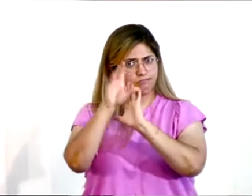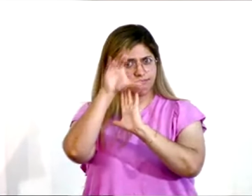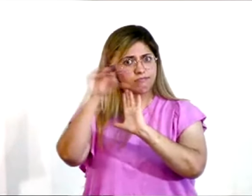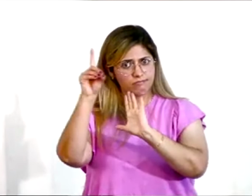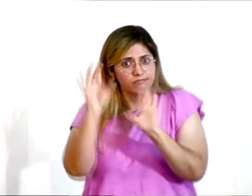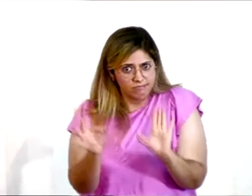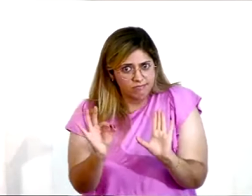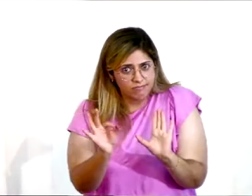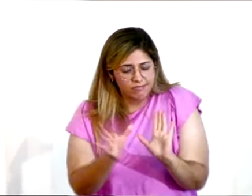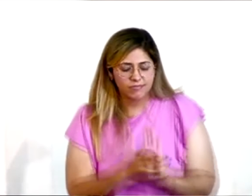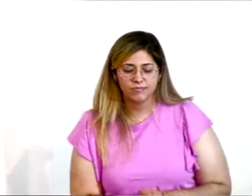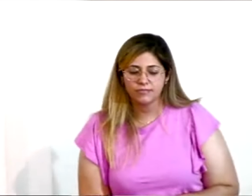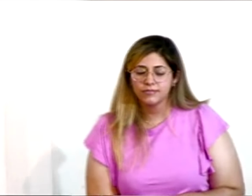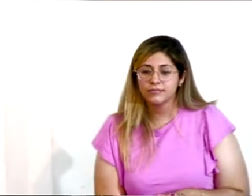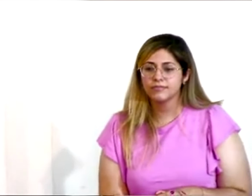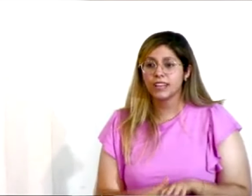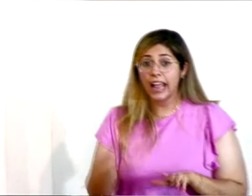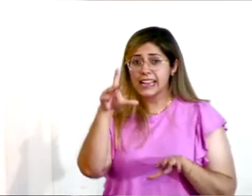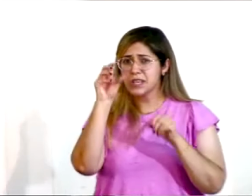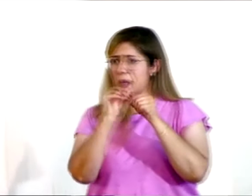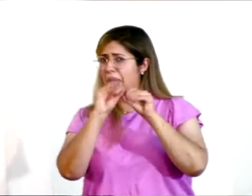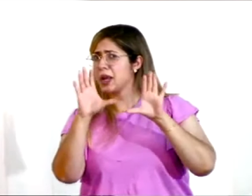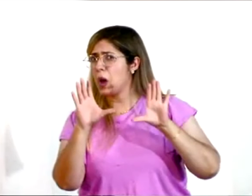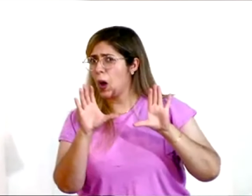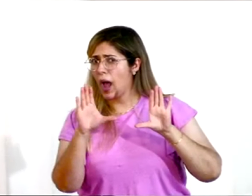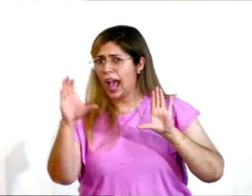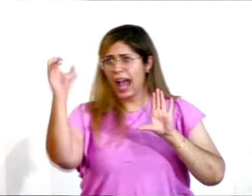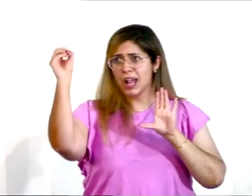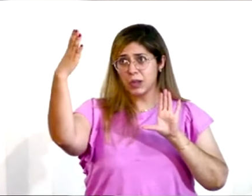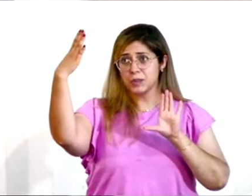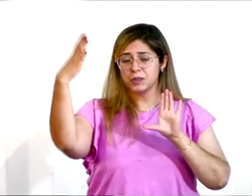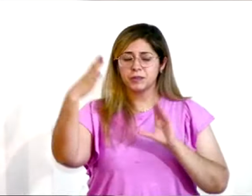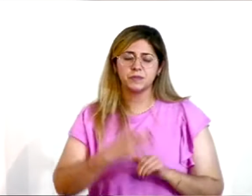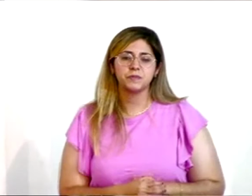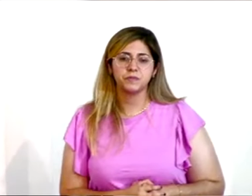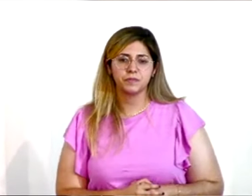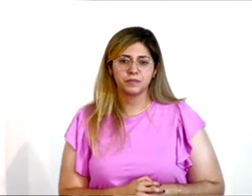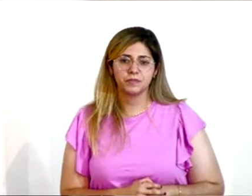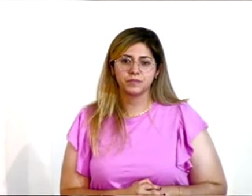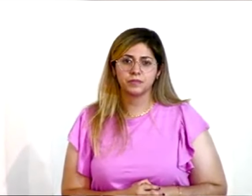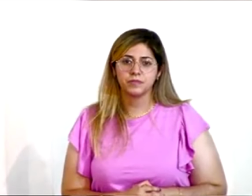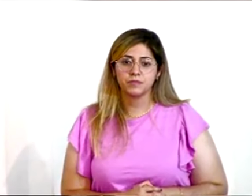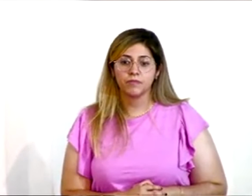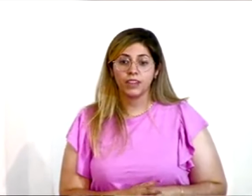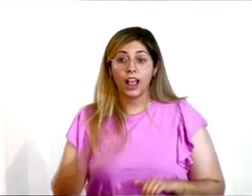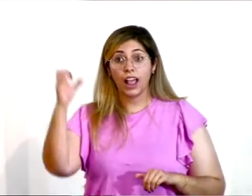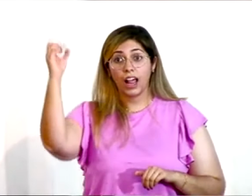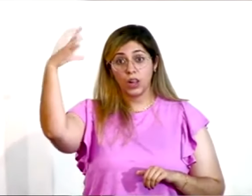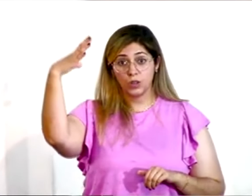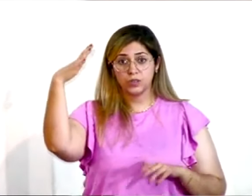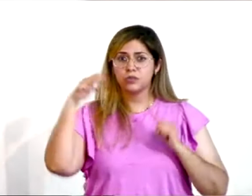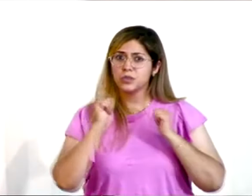Deus criou a luz. E essa luz, ela vem acompanhando o povo de Deus de uma